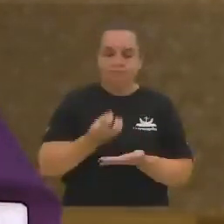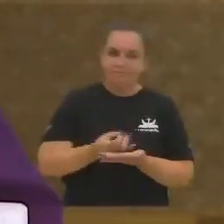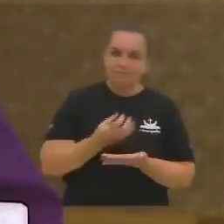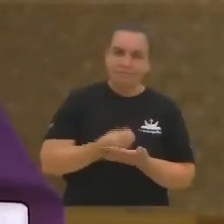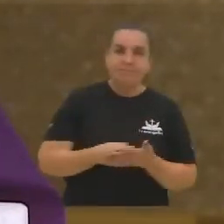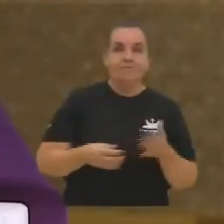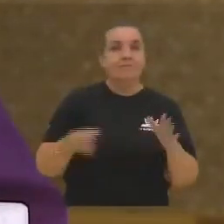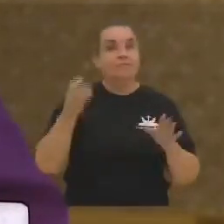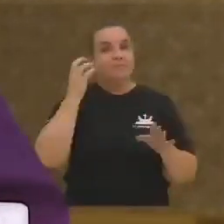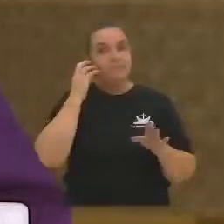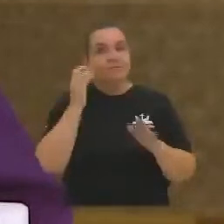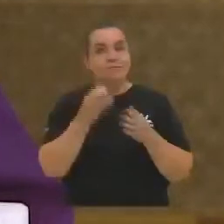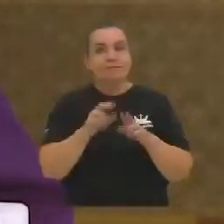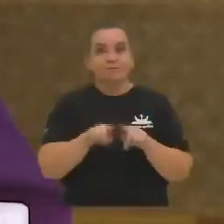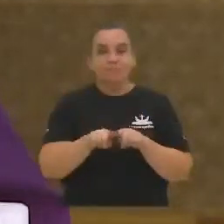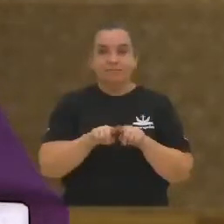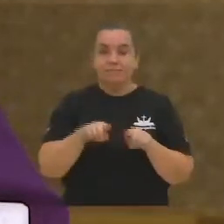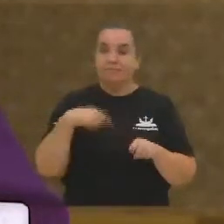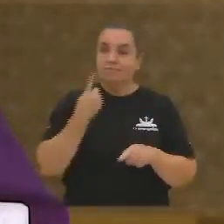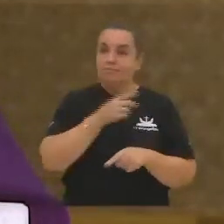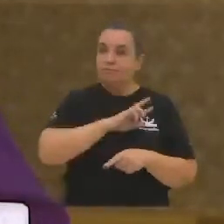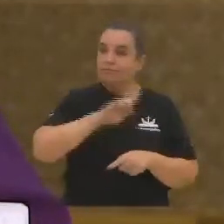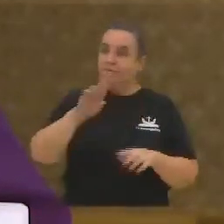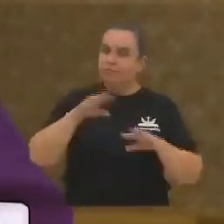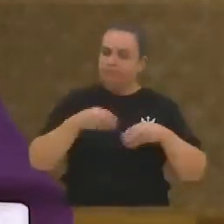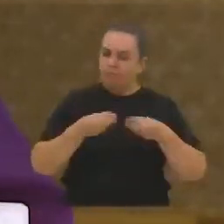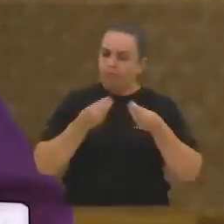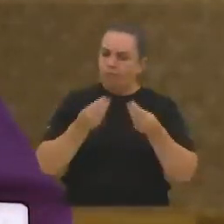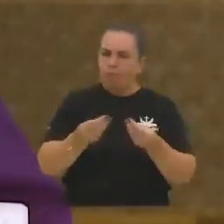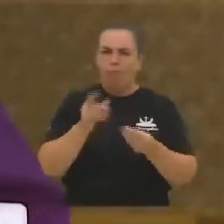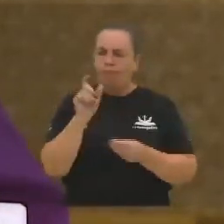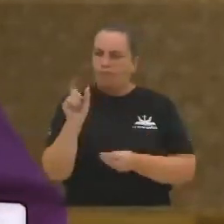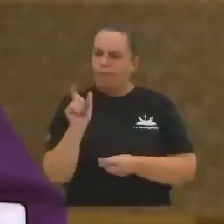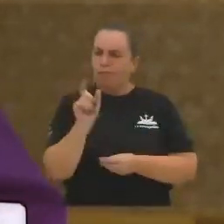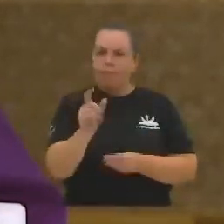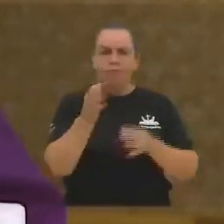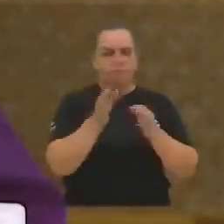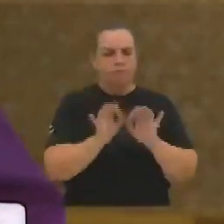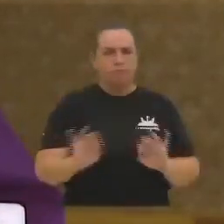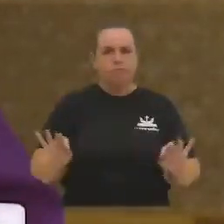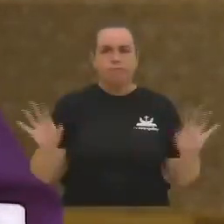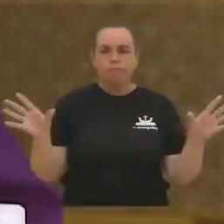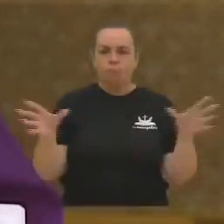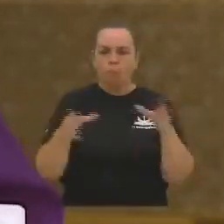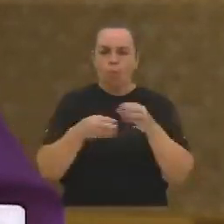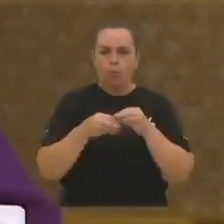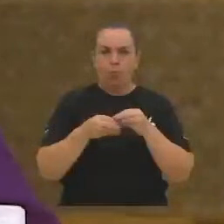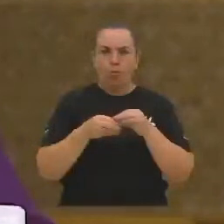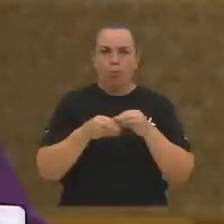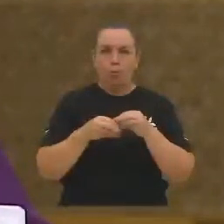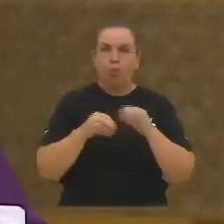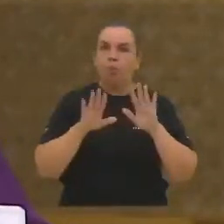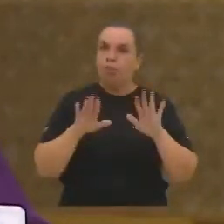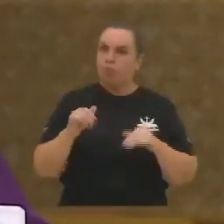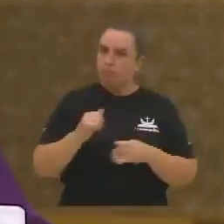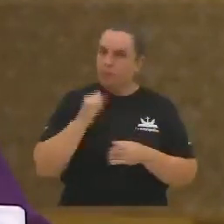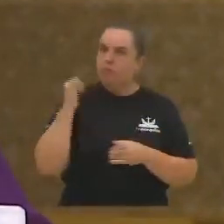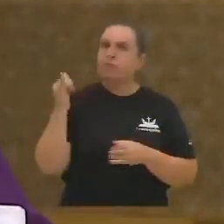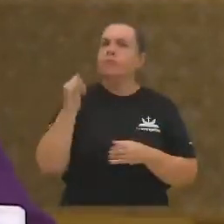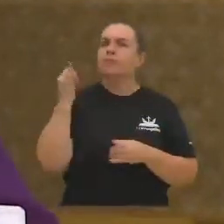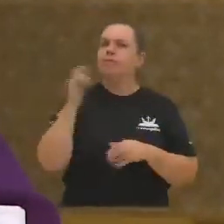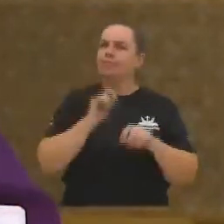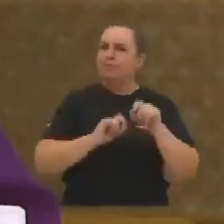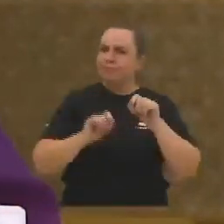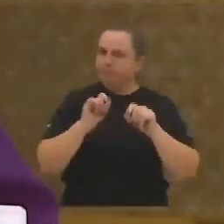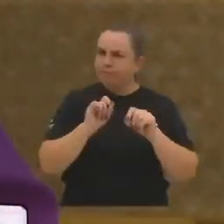conosco. Nosso Senhor traz em poucas palavras no Evangelho um resumo valioso